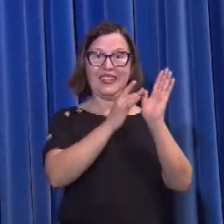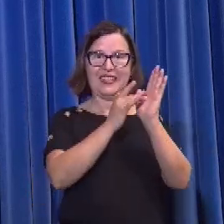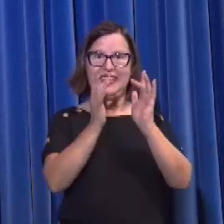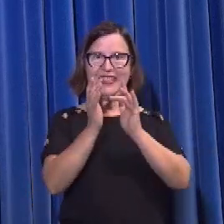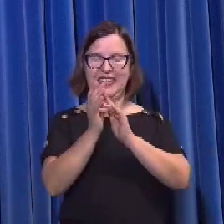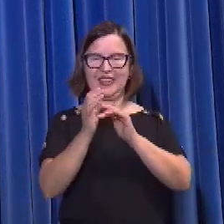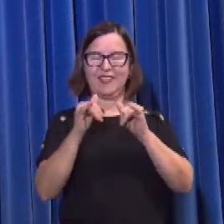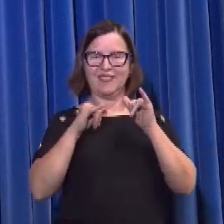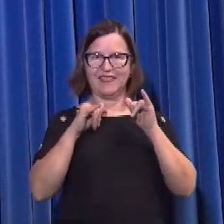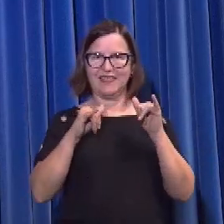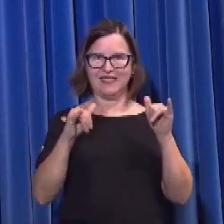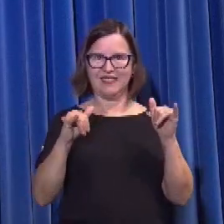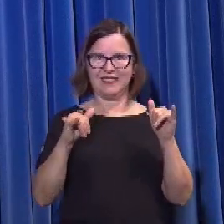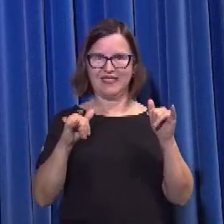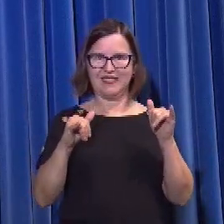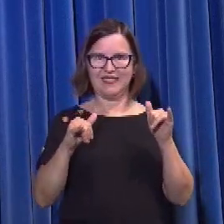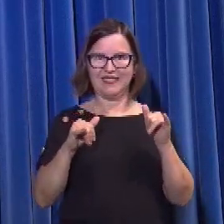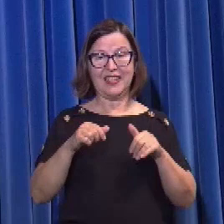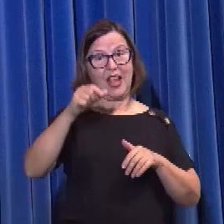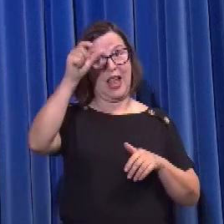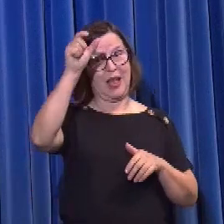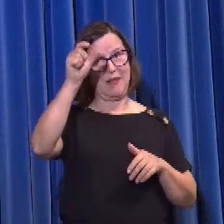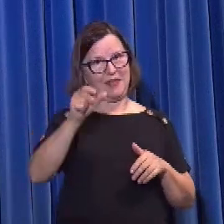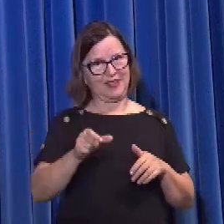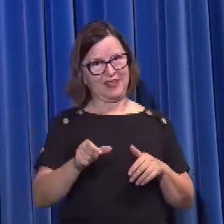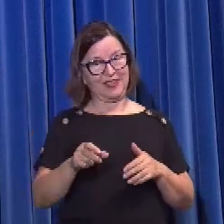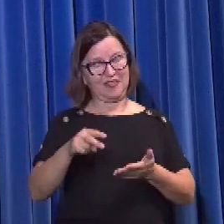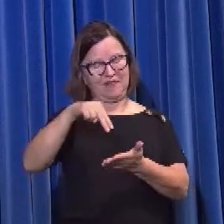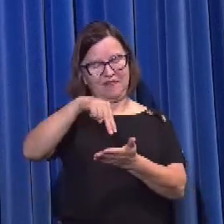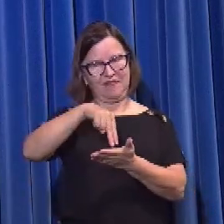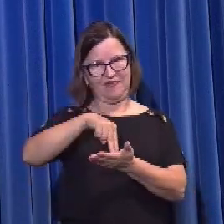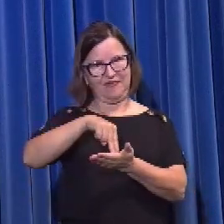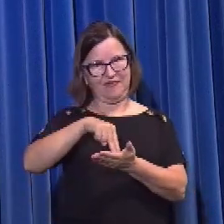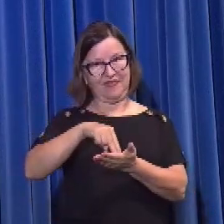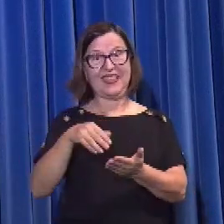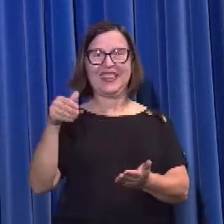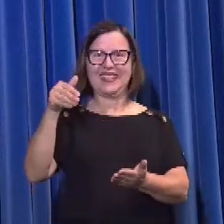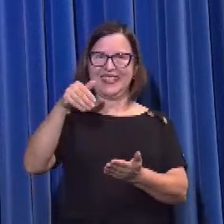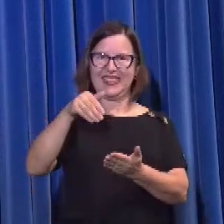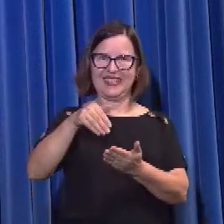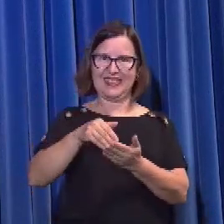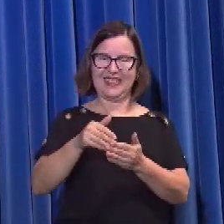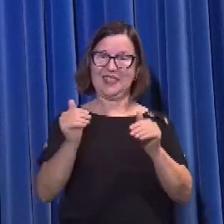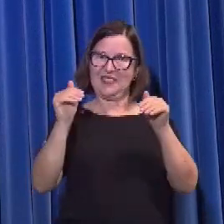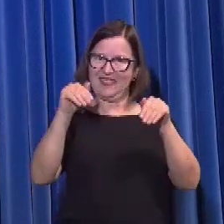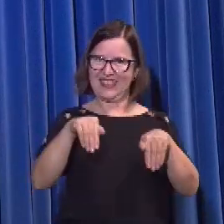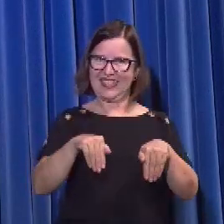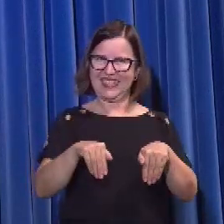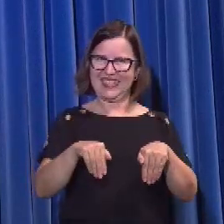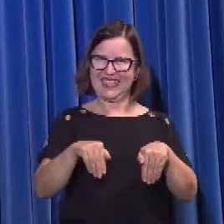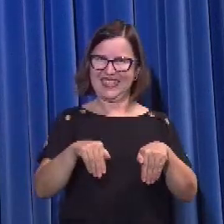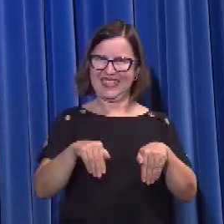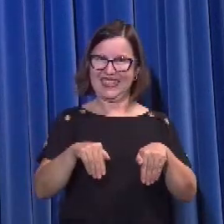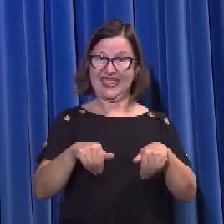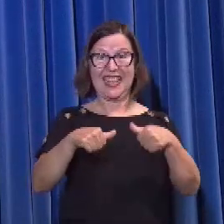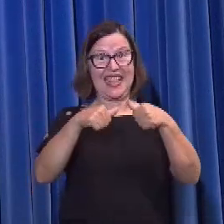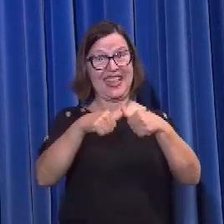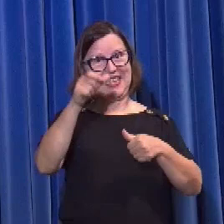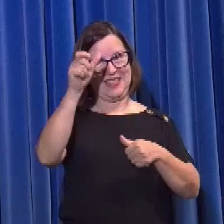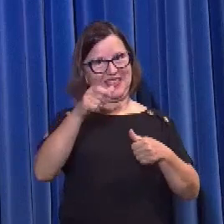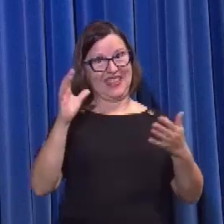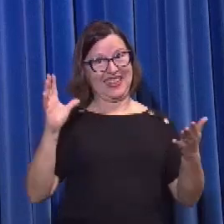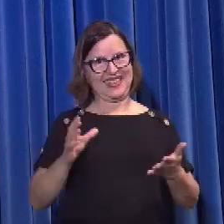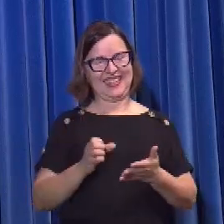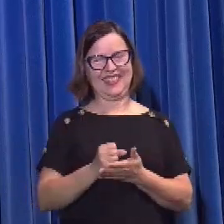dizendo, aquele, porém, que perseverar até ao fim, esse será